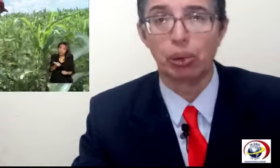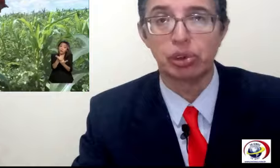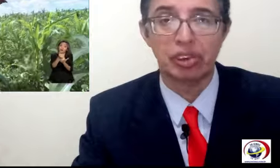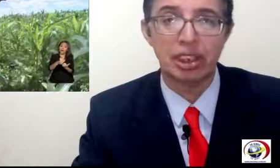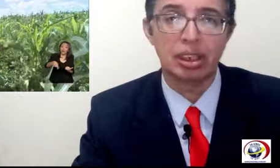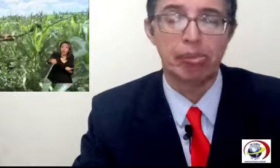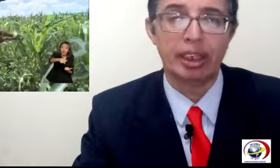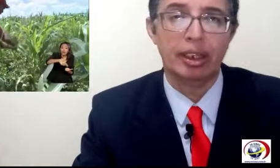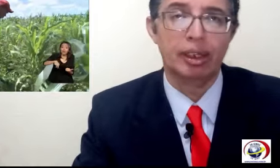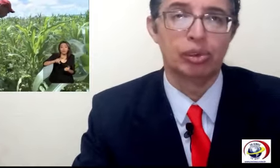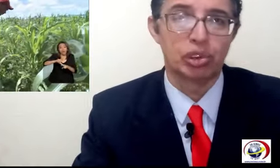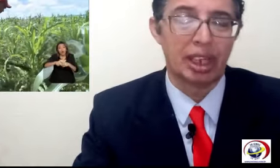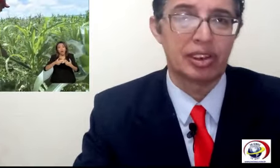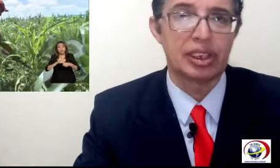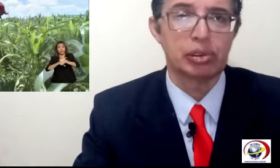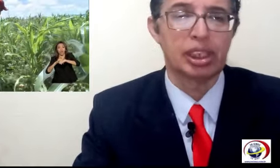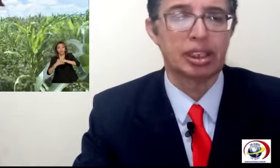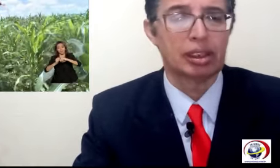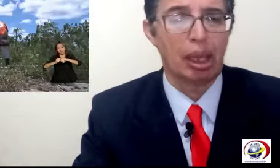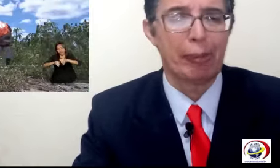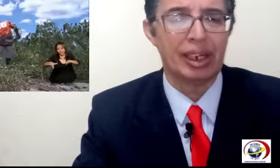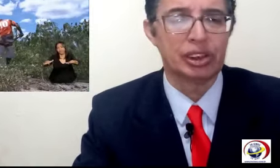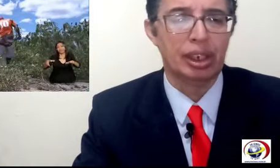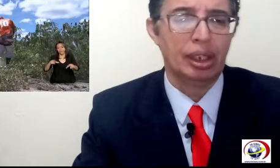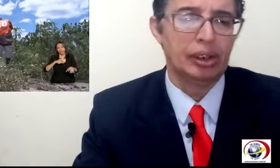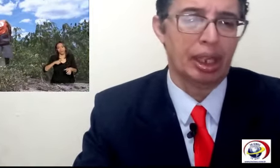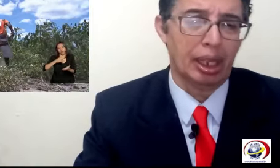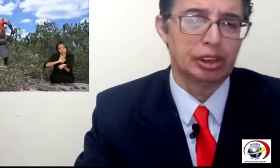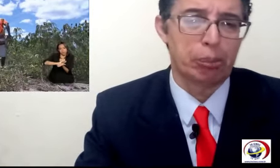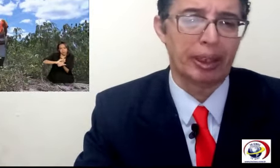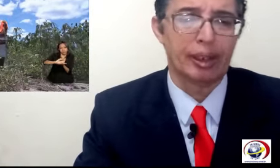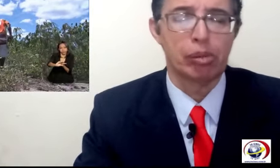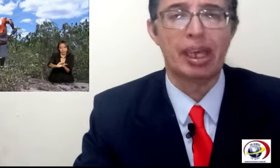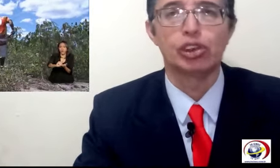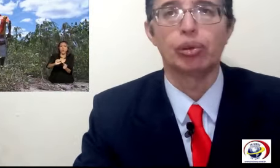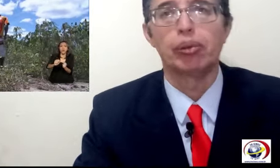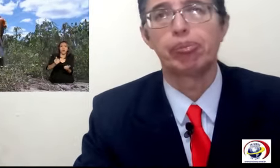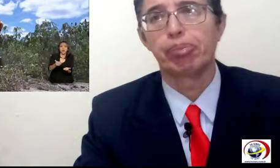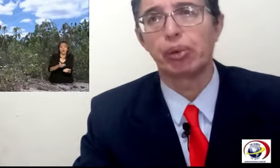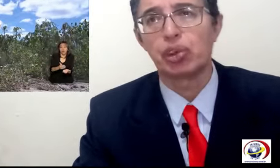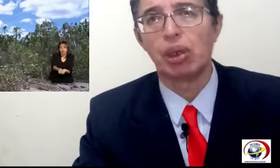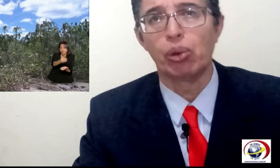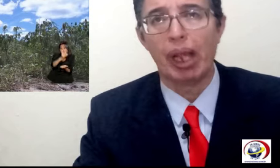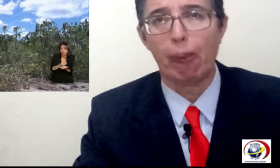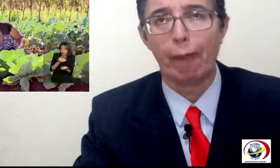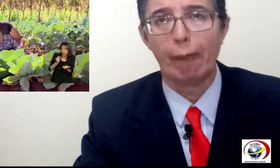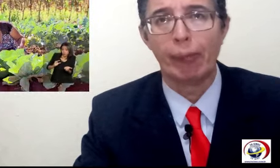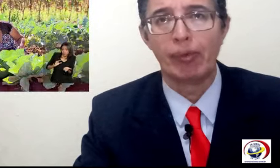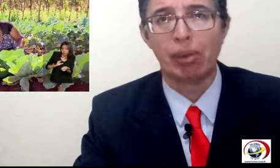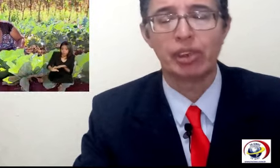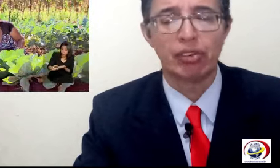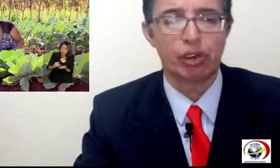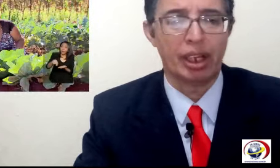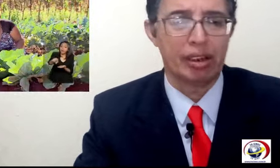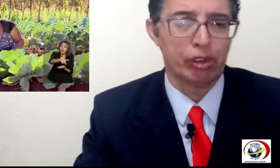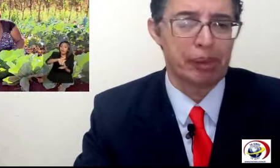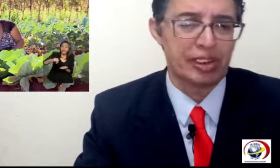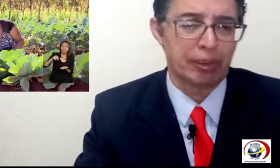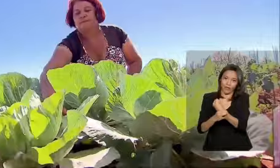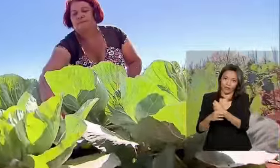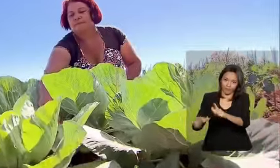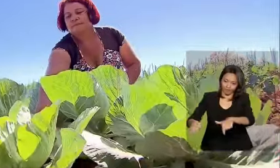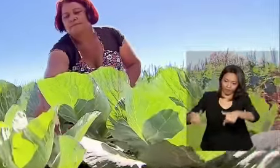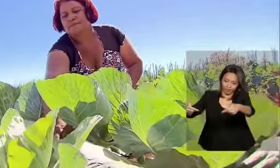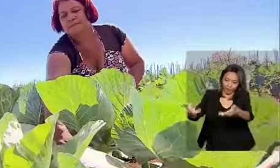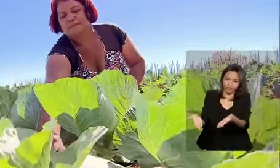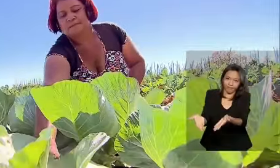esse recurso. Você que também, nos grandes centros aí, que tem a parte de pequeno ou médio produção rural. Vamos à